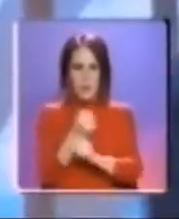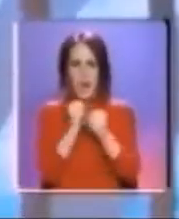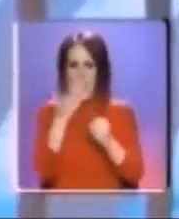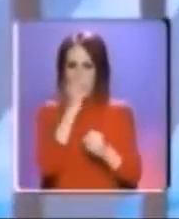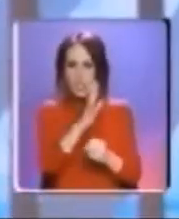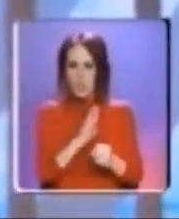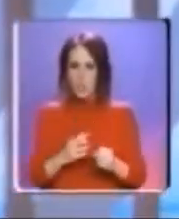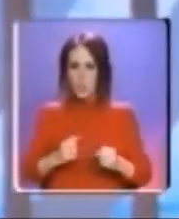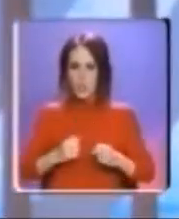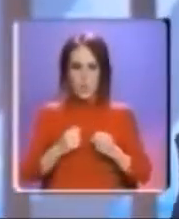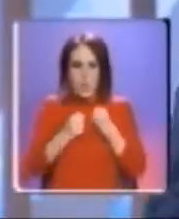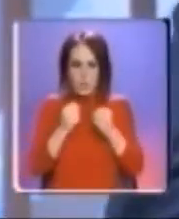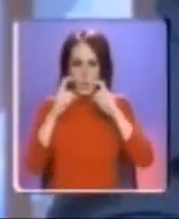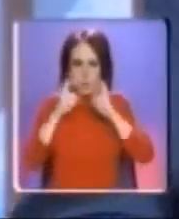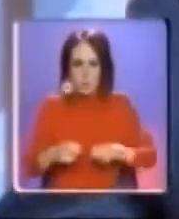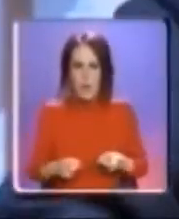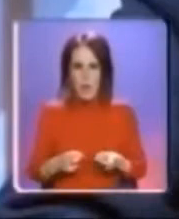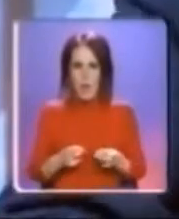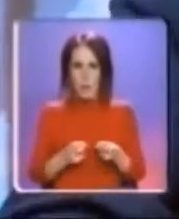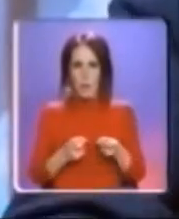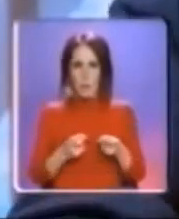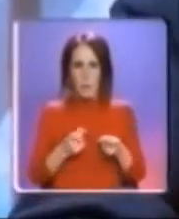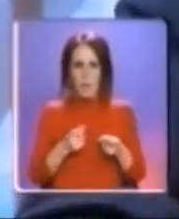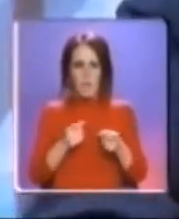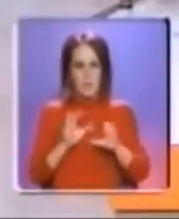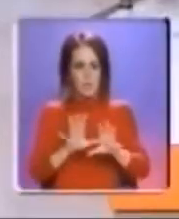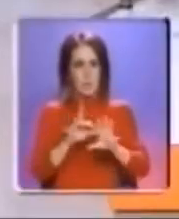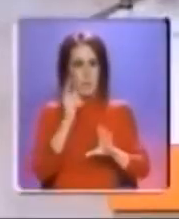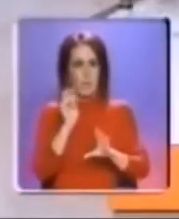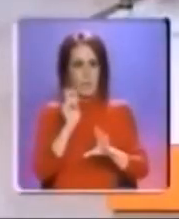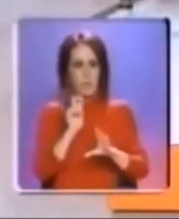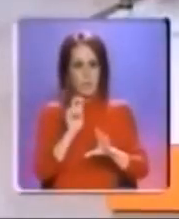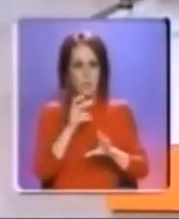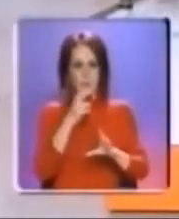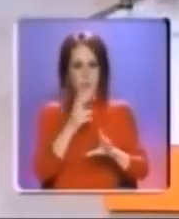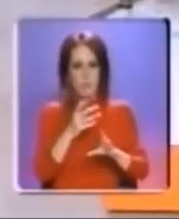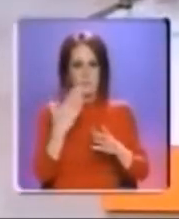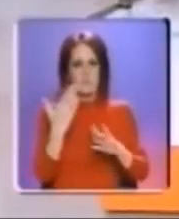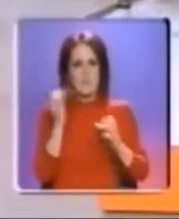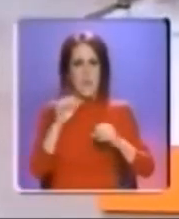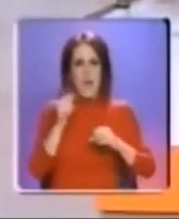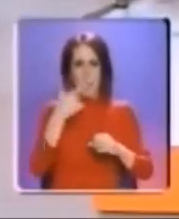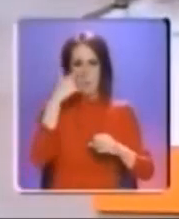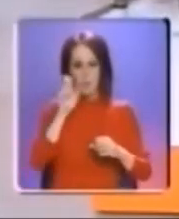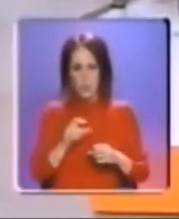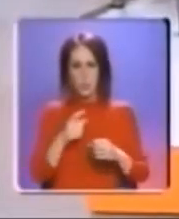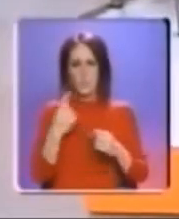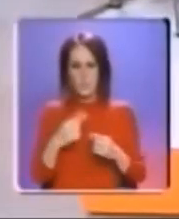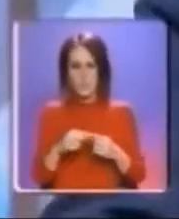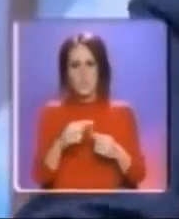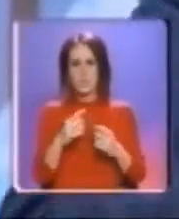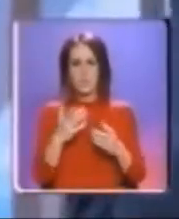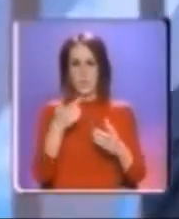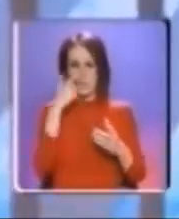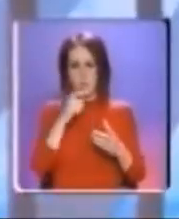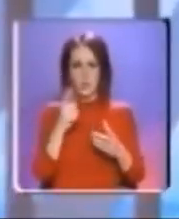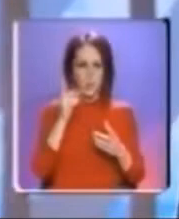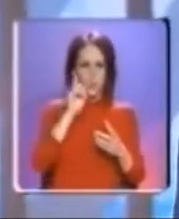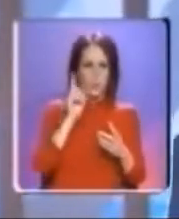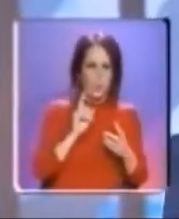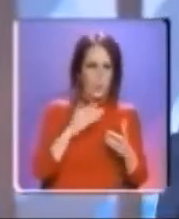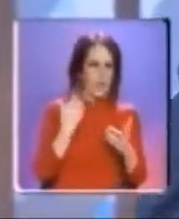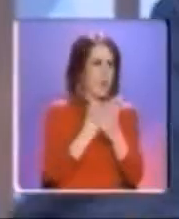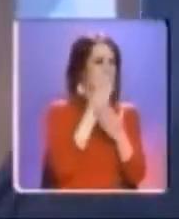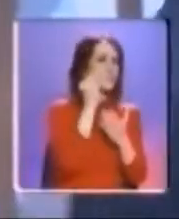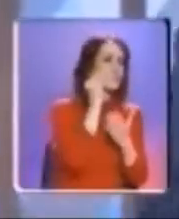impulsiva e pode ser uma solução mais comum àquelas pessoas que num dia de um